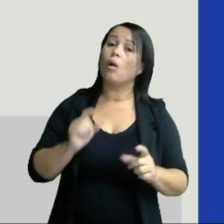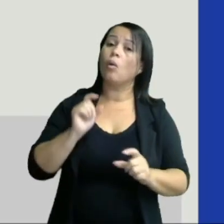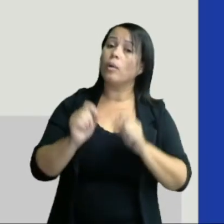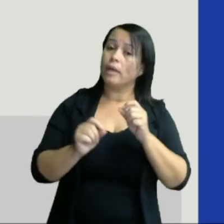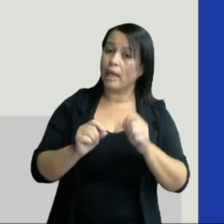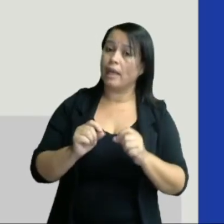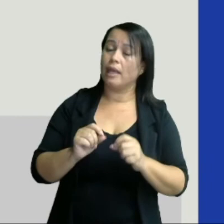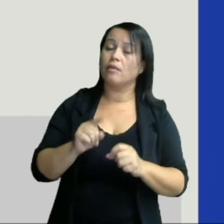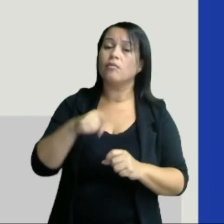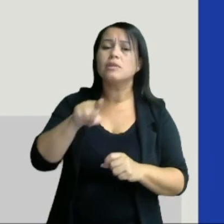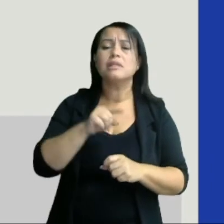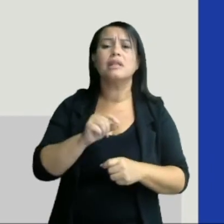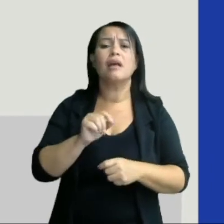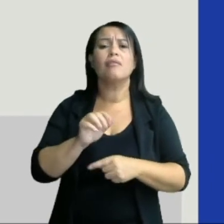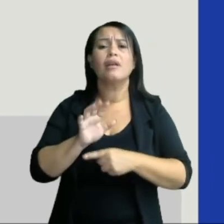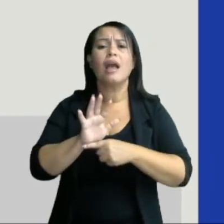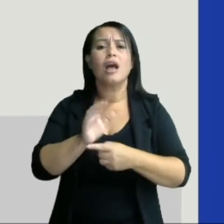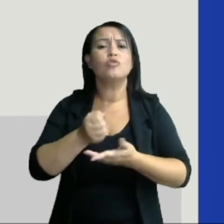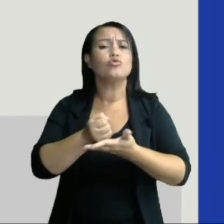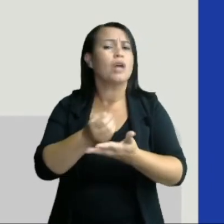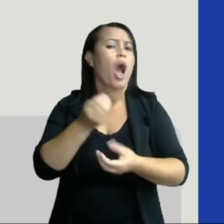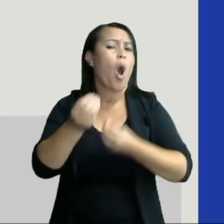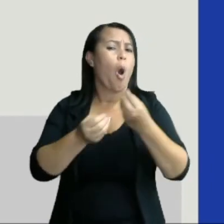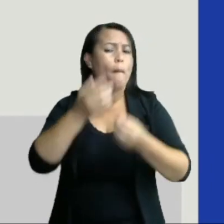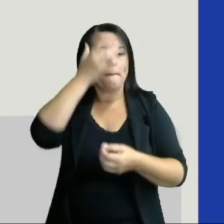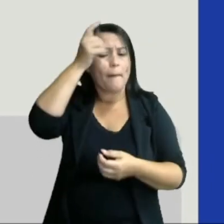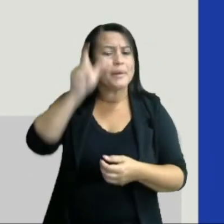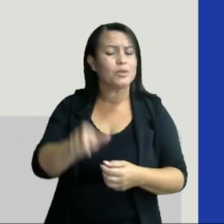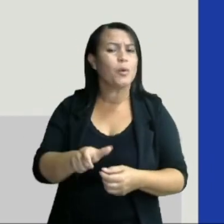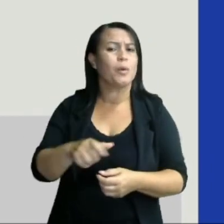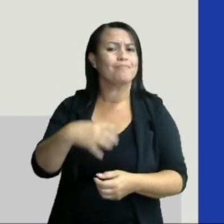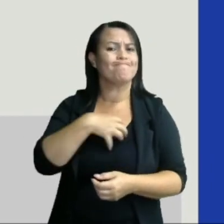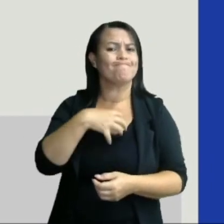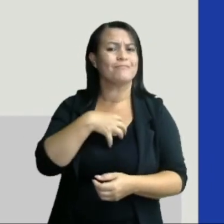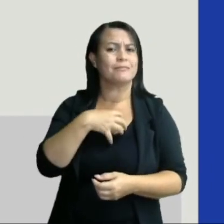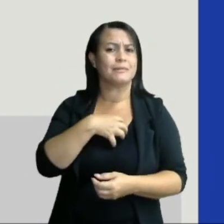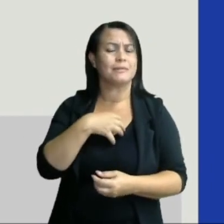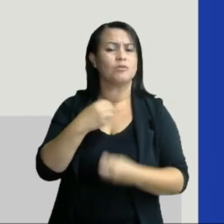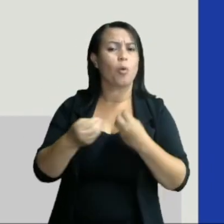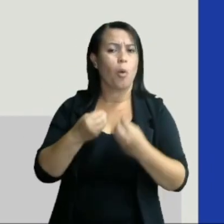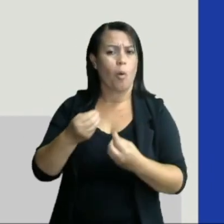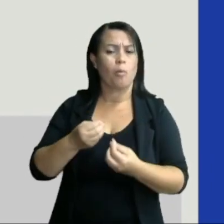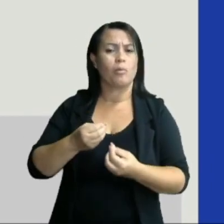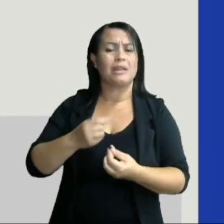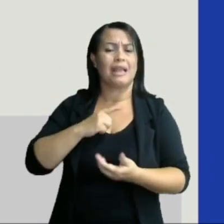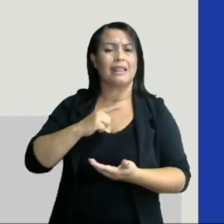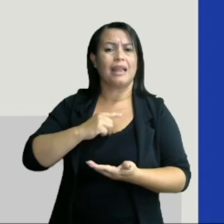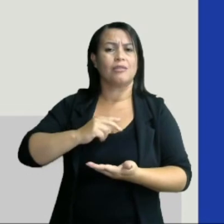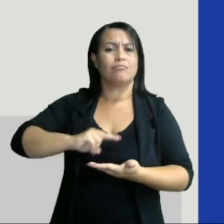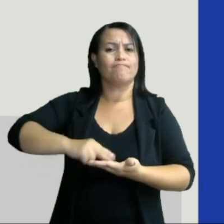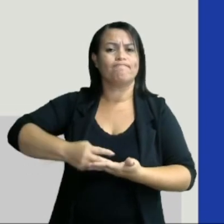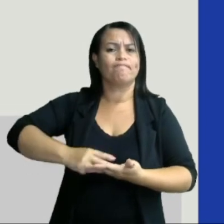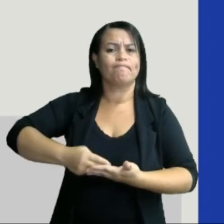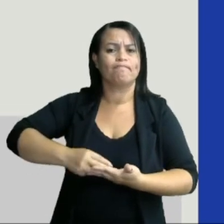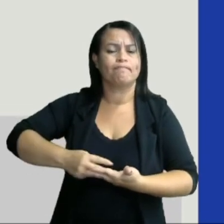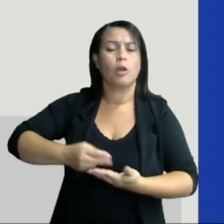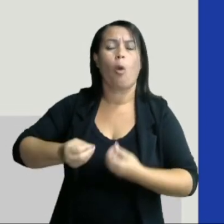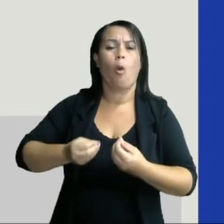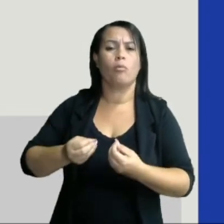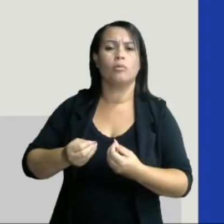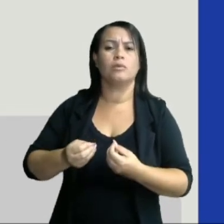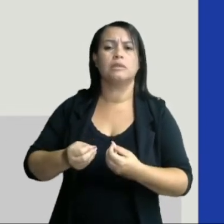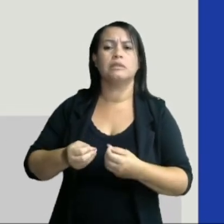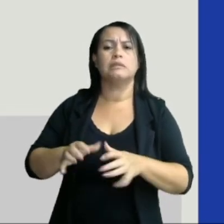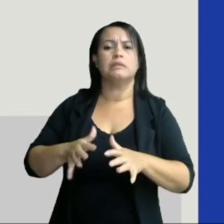crise convulsiva, como você deve ajudar a pessoa que está tendo uma crise convulsiva? Primeira